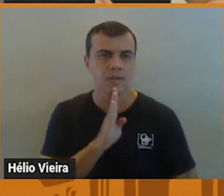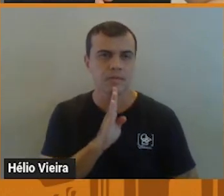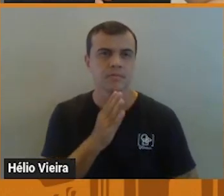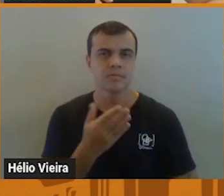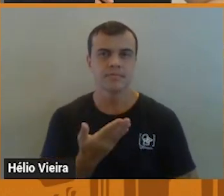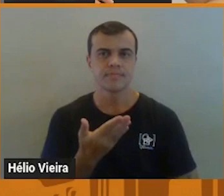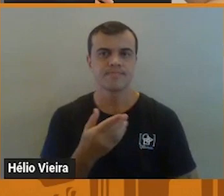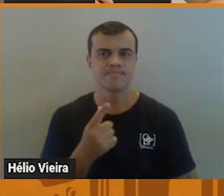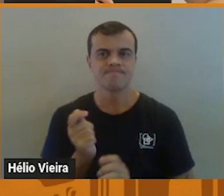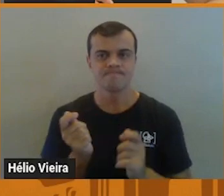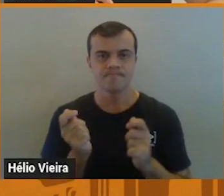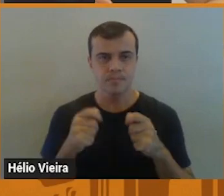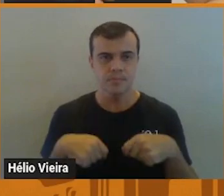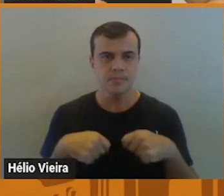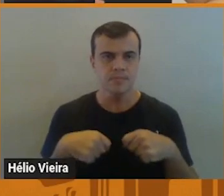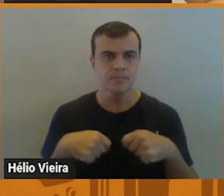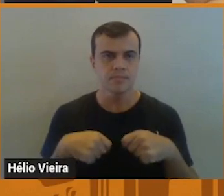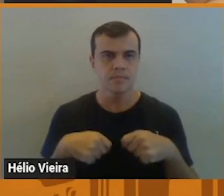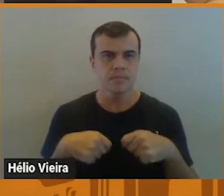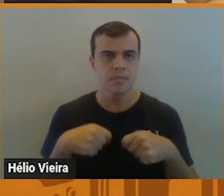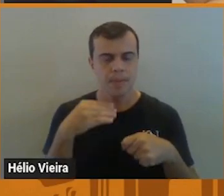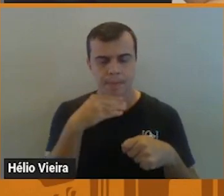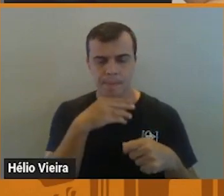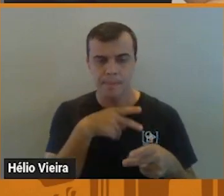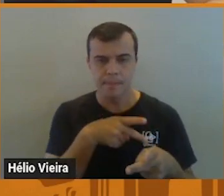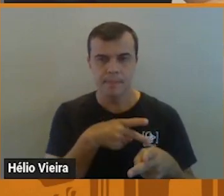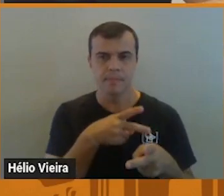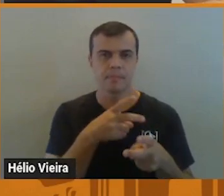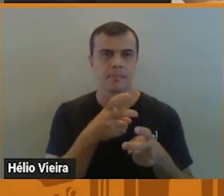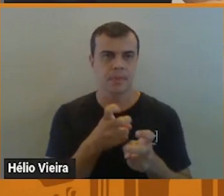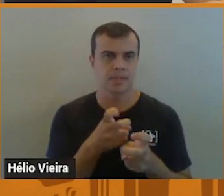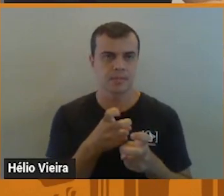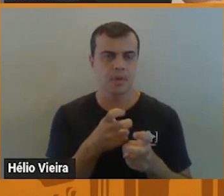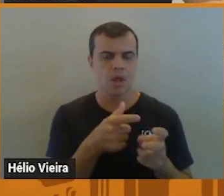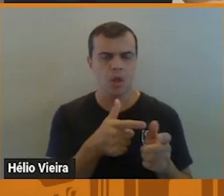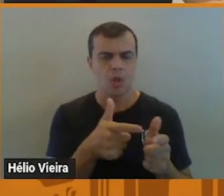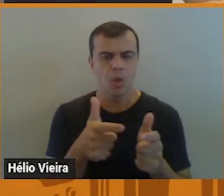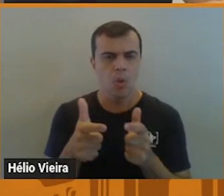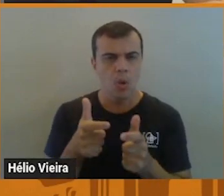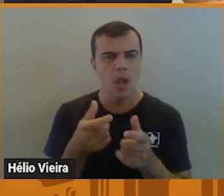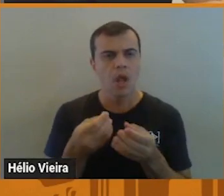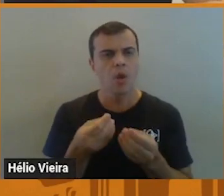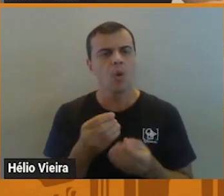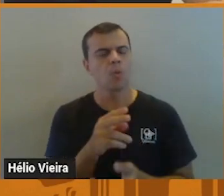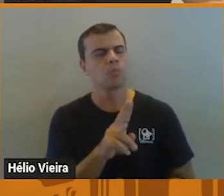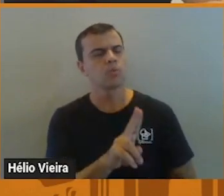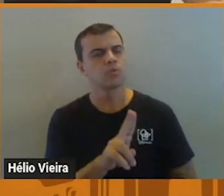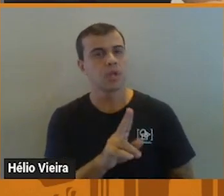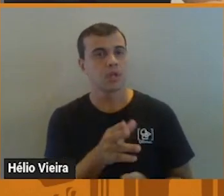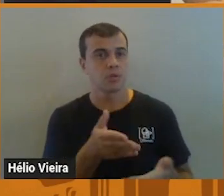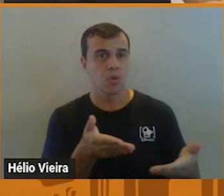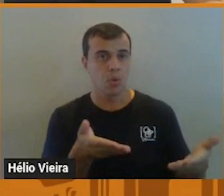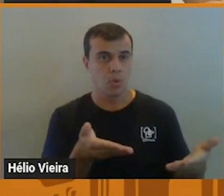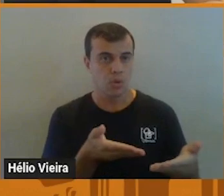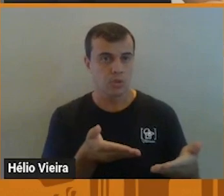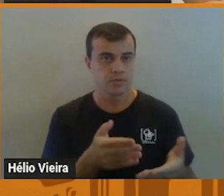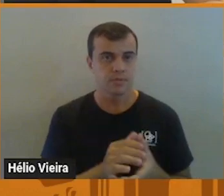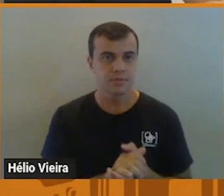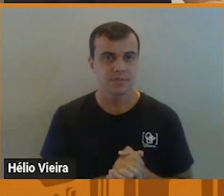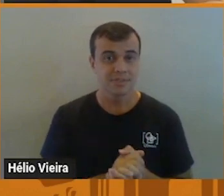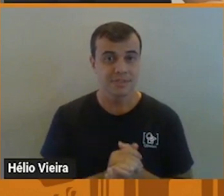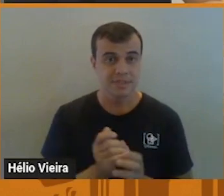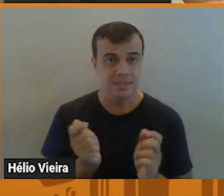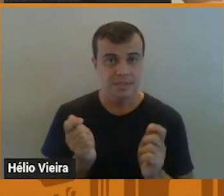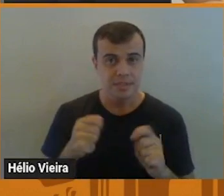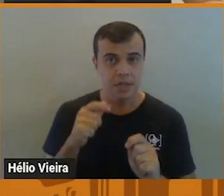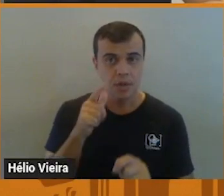e poder perceber esses lugares, como que eles são usados hoje, para que